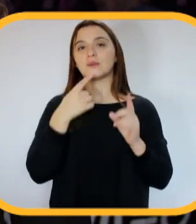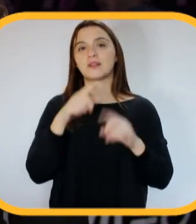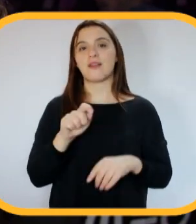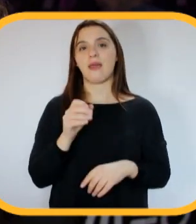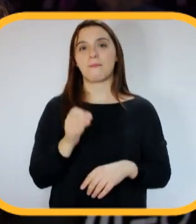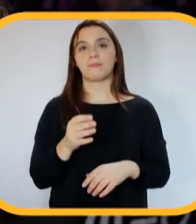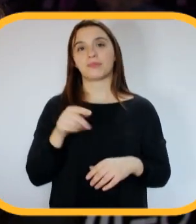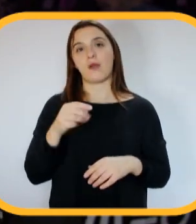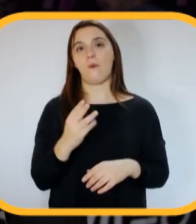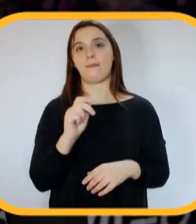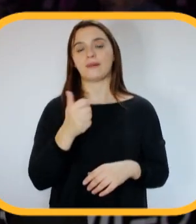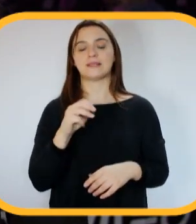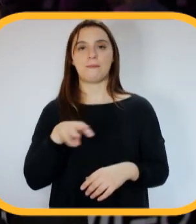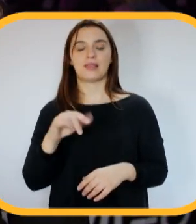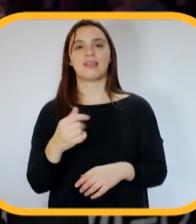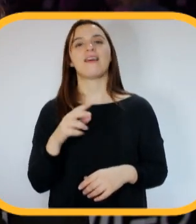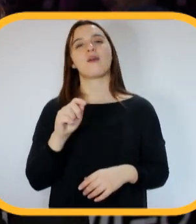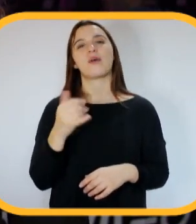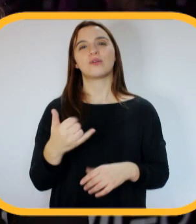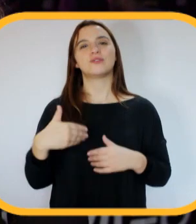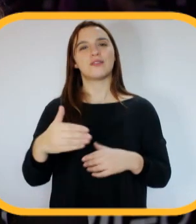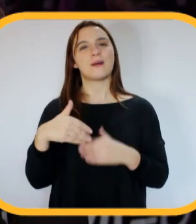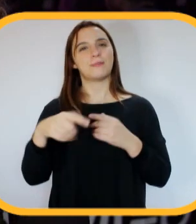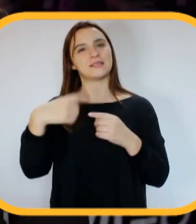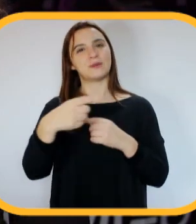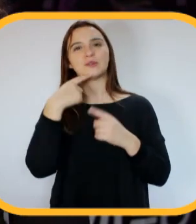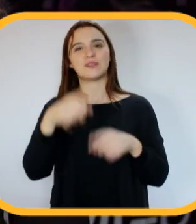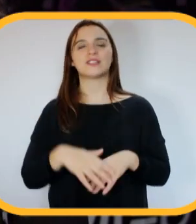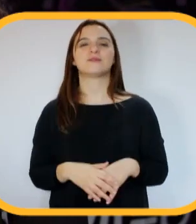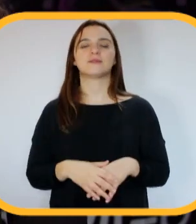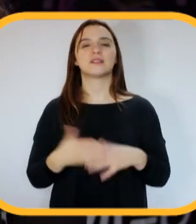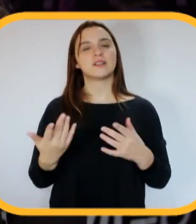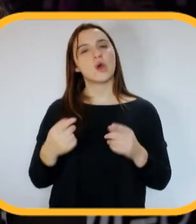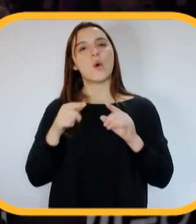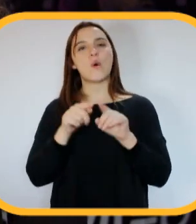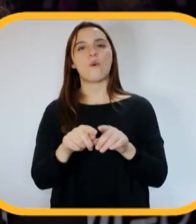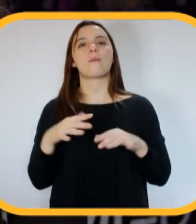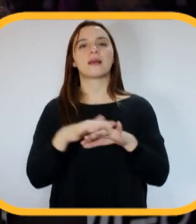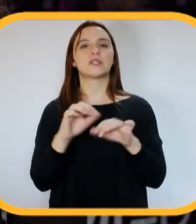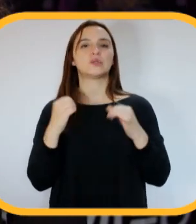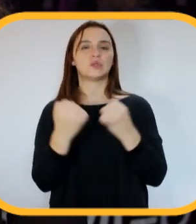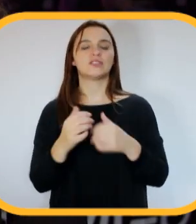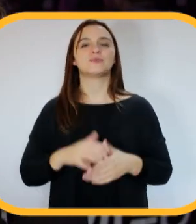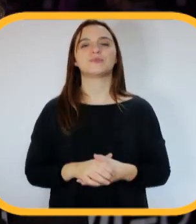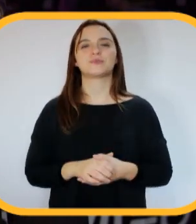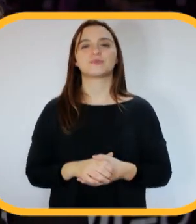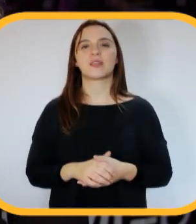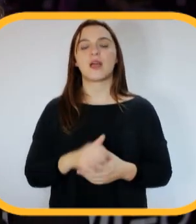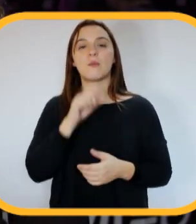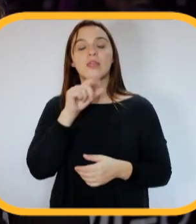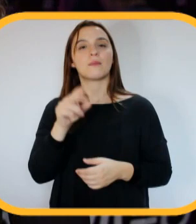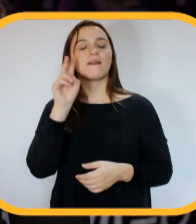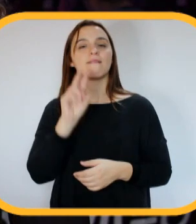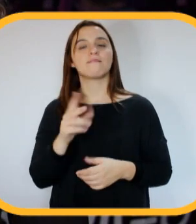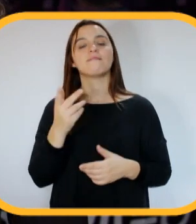Chega ao fim mais uma edição do Web Summit e o E2 regressa na próxima semana. Entretanto, acompanhe-nos nas nossas redes sociais